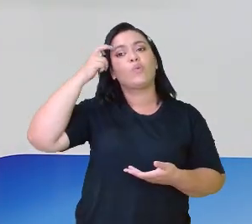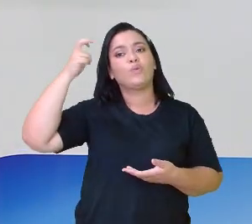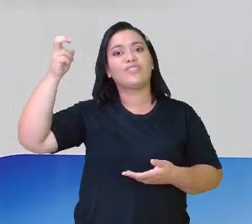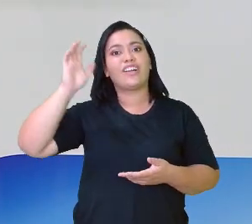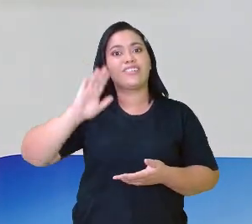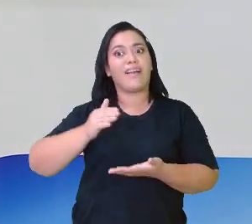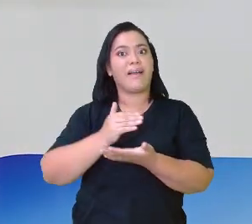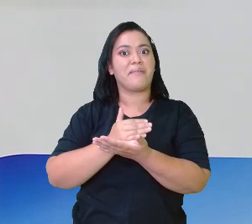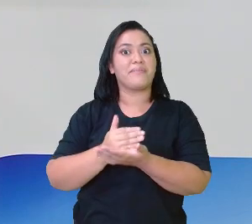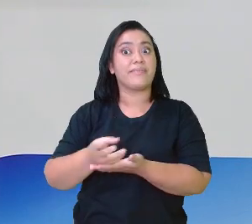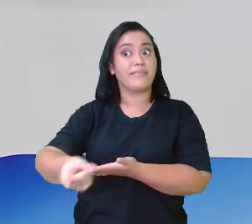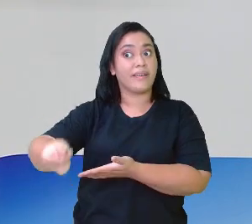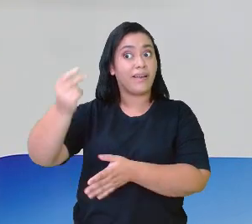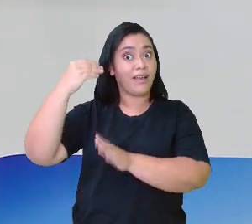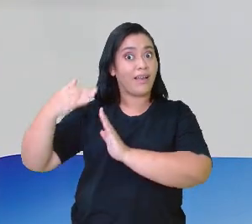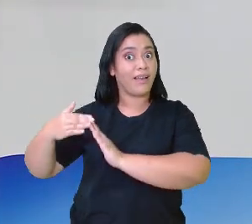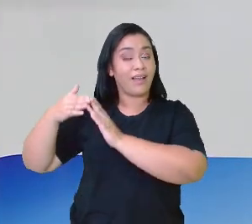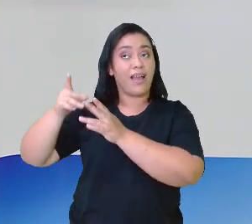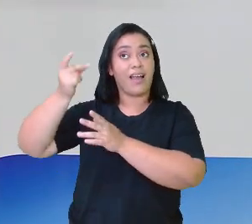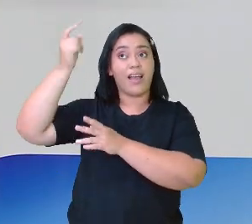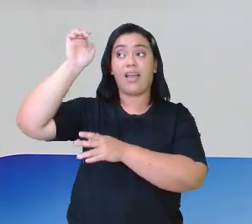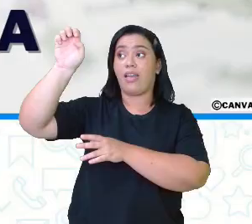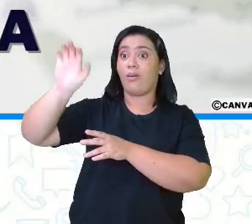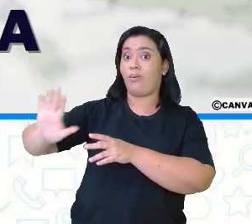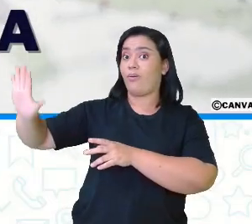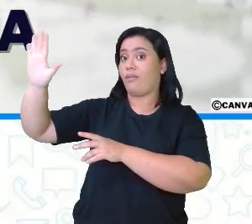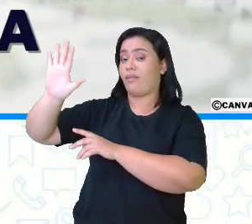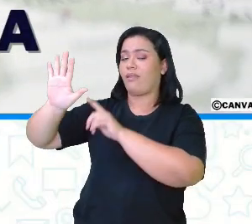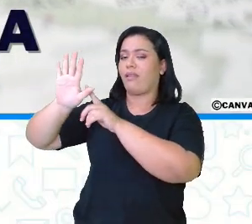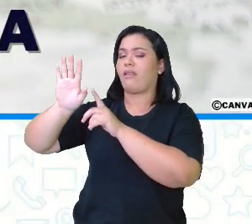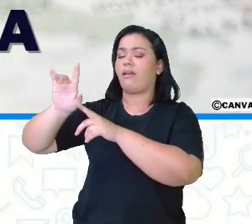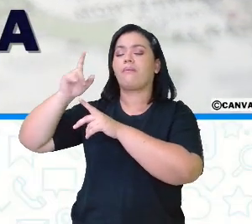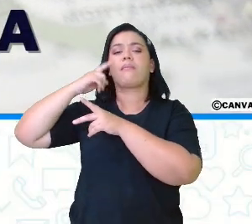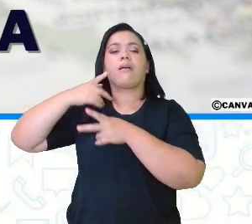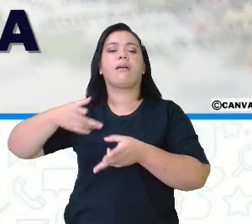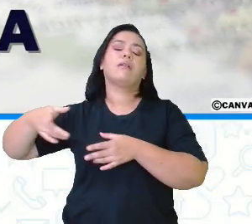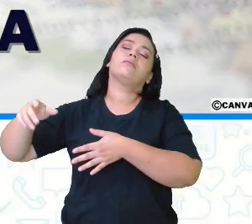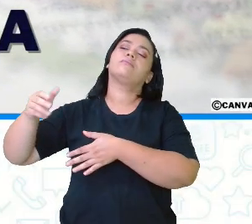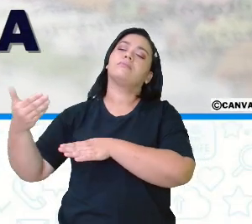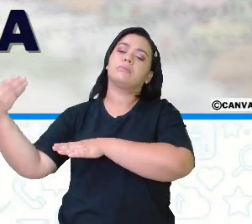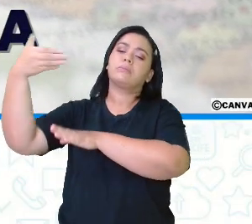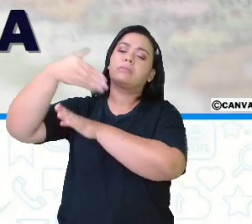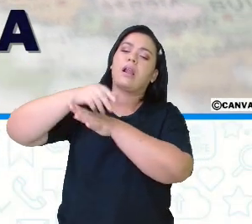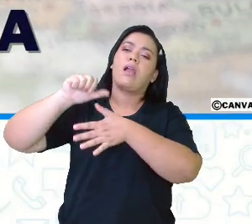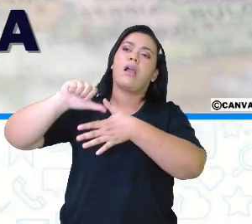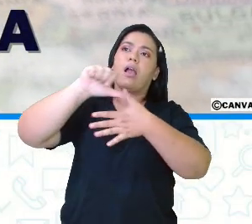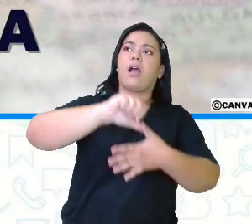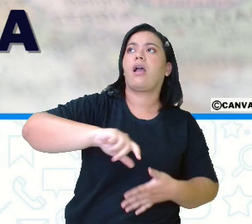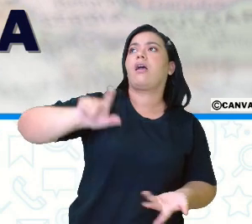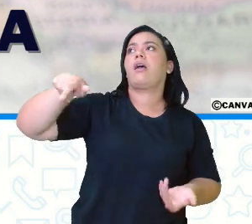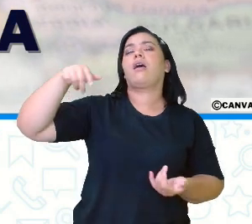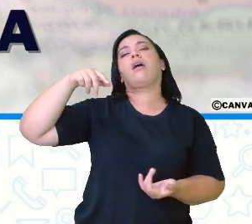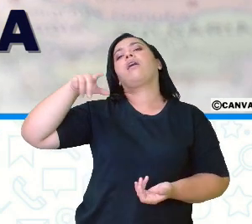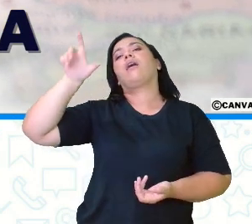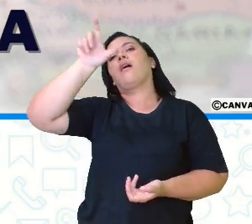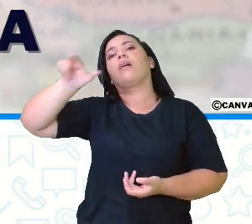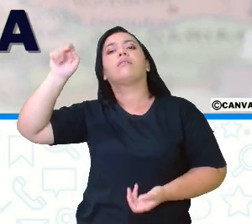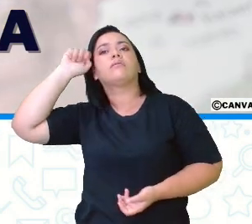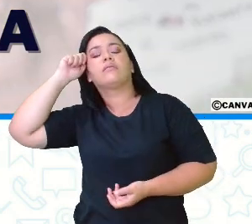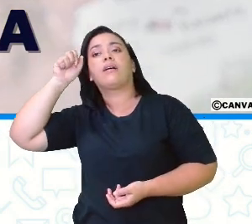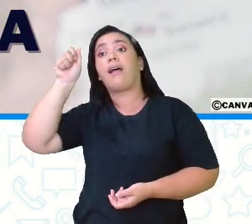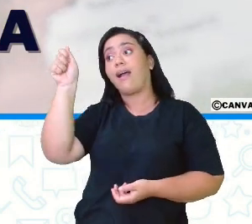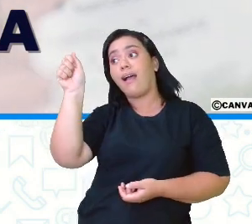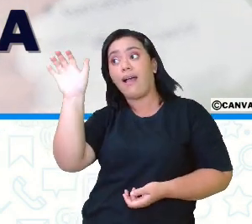processo aí. Já quando a Europa começa a explorar a América, a África, a Ásia. Então